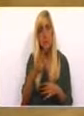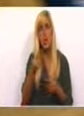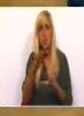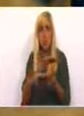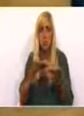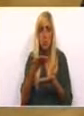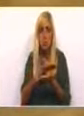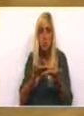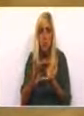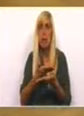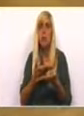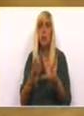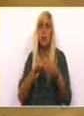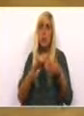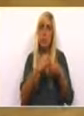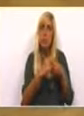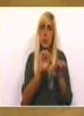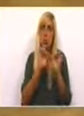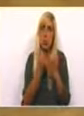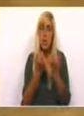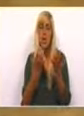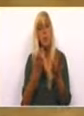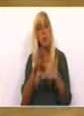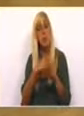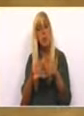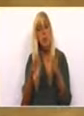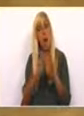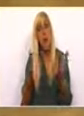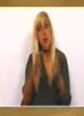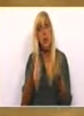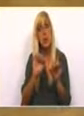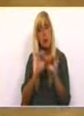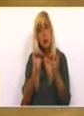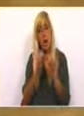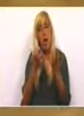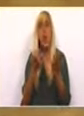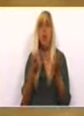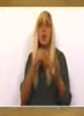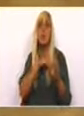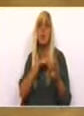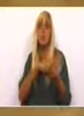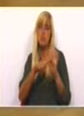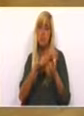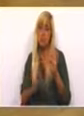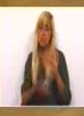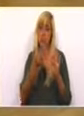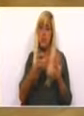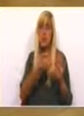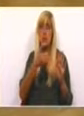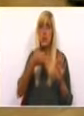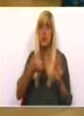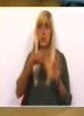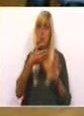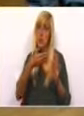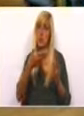com os parceiros sociais no sentido de proceder ao aumento do salário mínimo nacional dos atuais